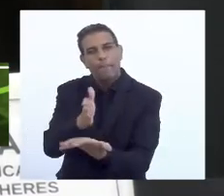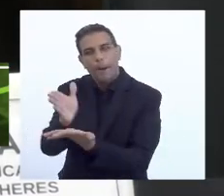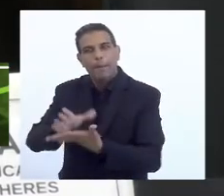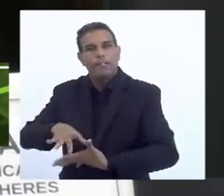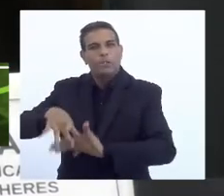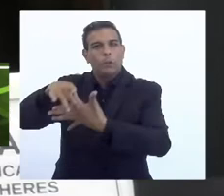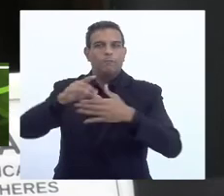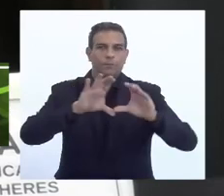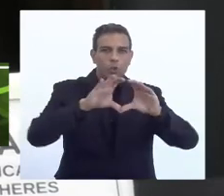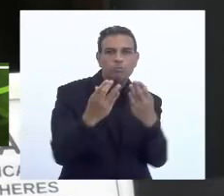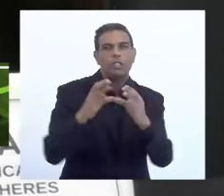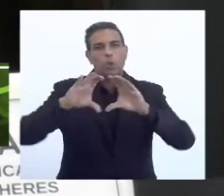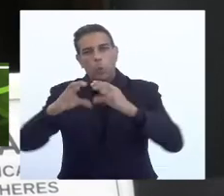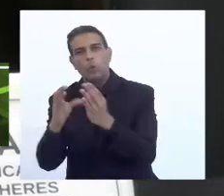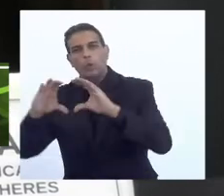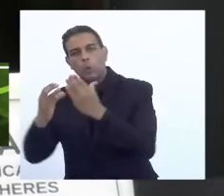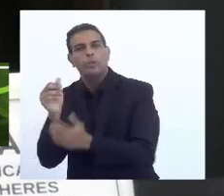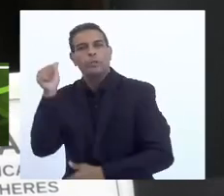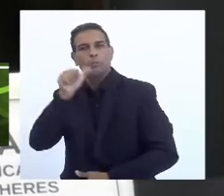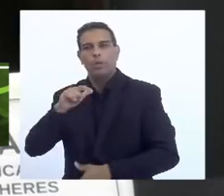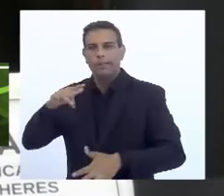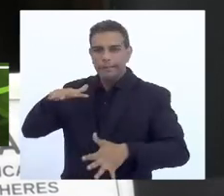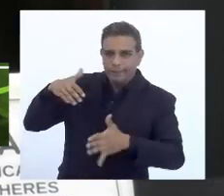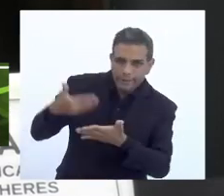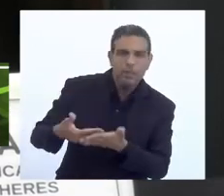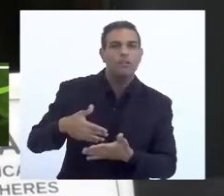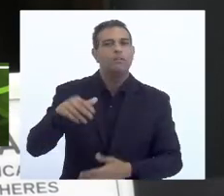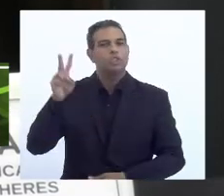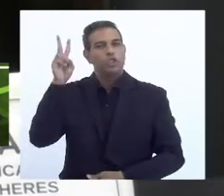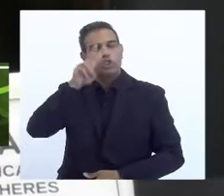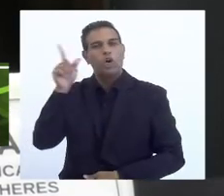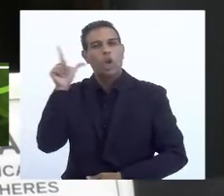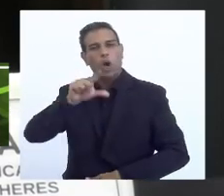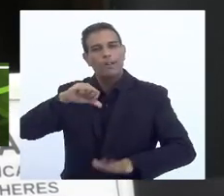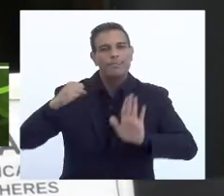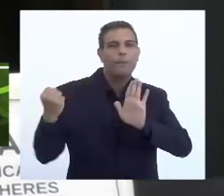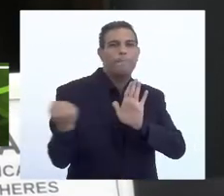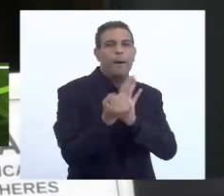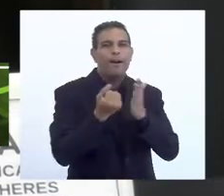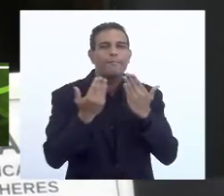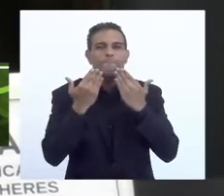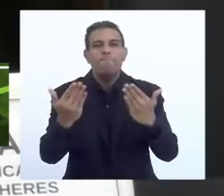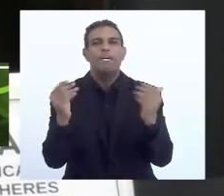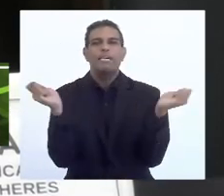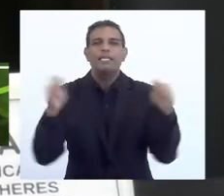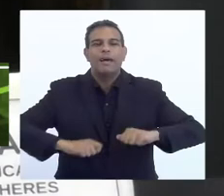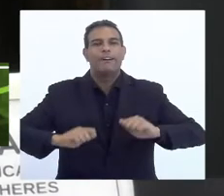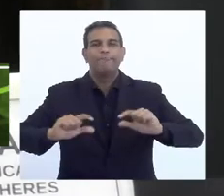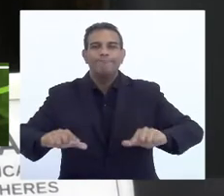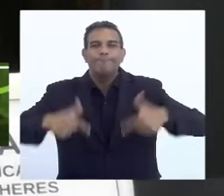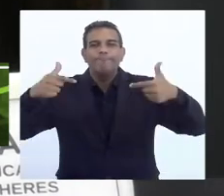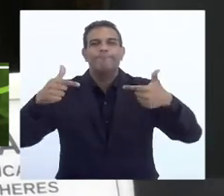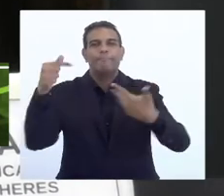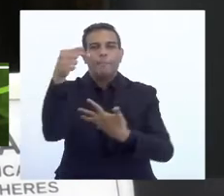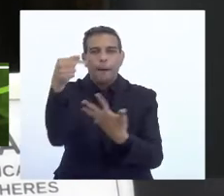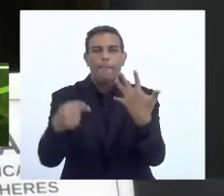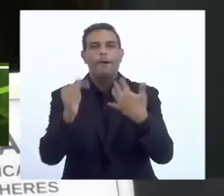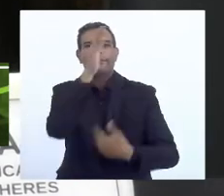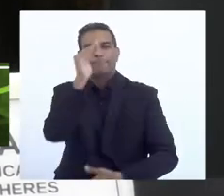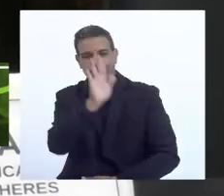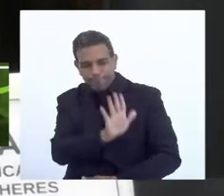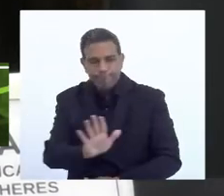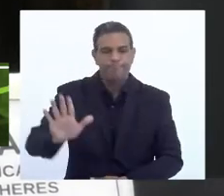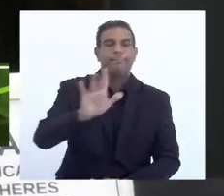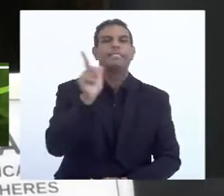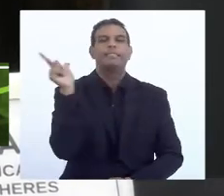como diversas mulheres que, ao longo de toda a história, têm dado, né, a pauta da nação, têm dado a pauta da cidade,